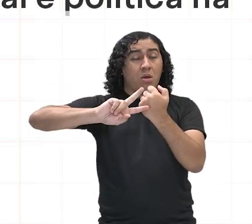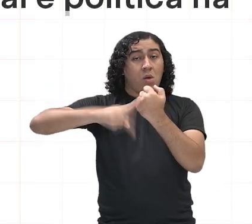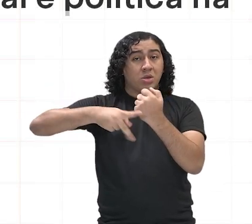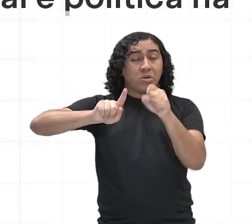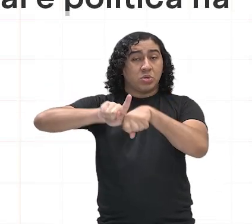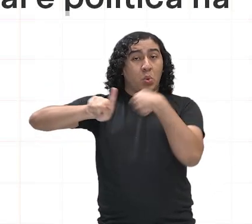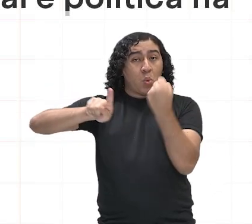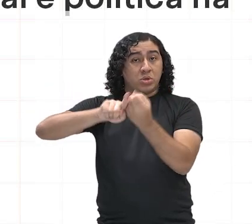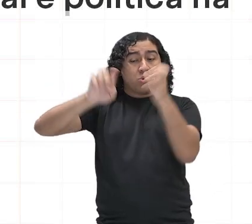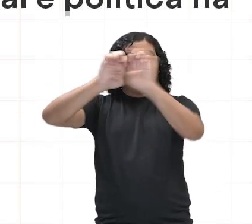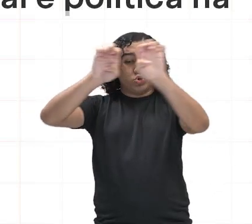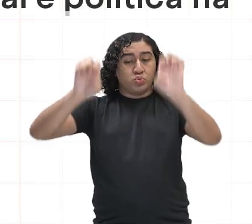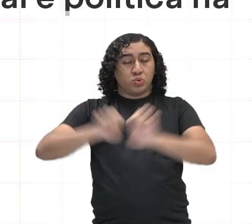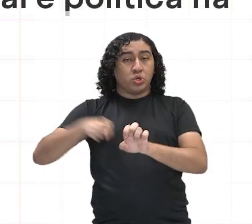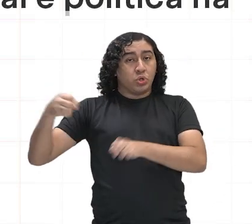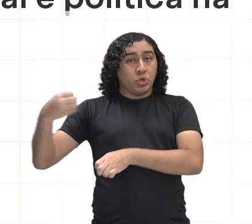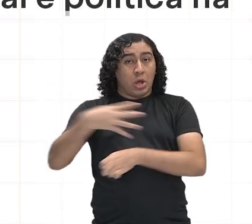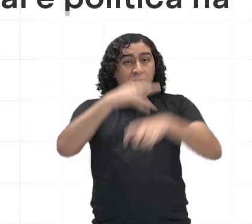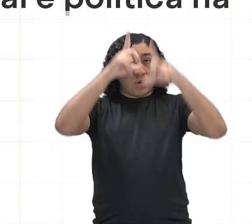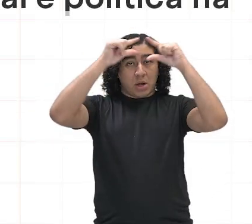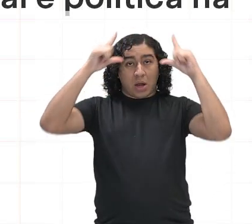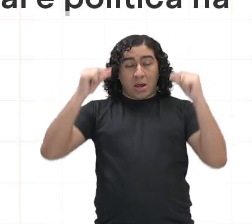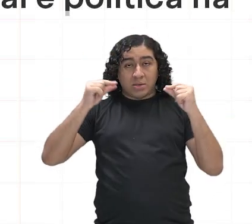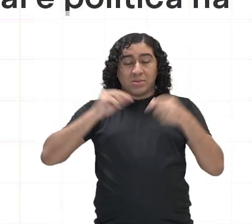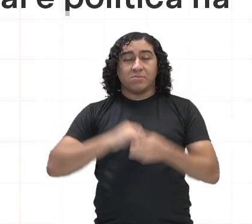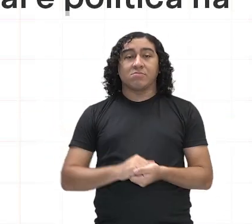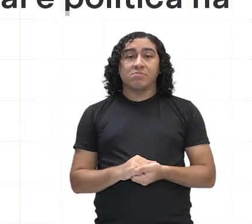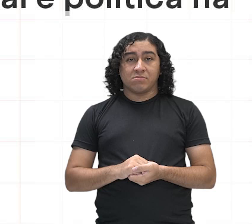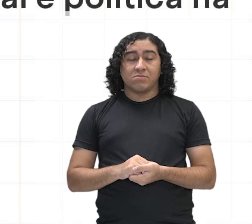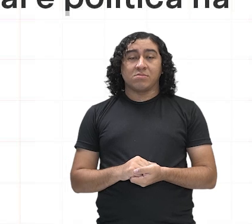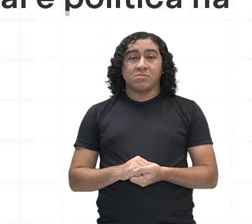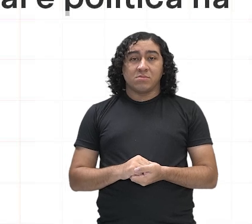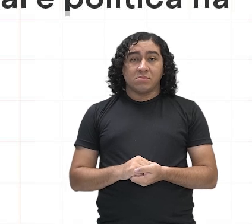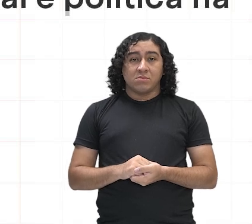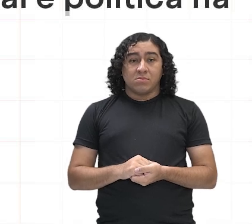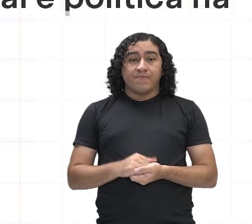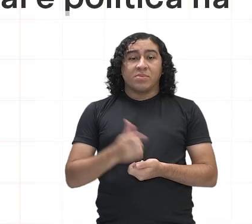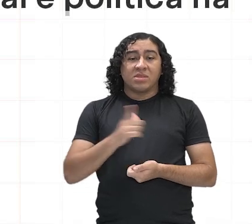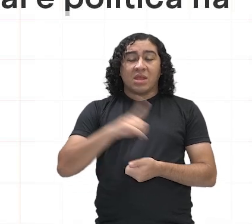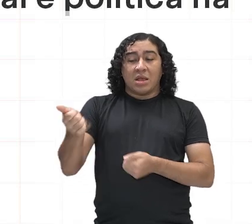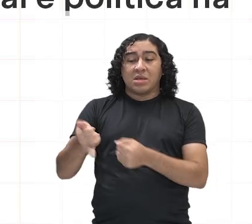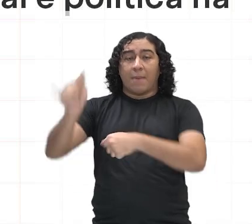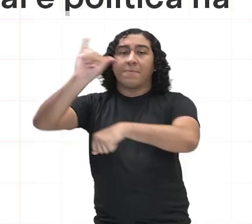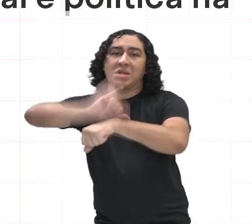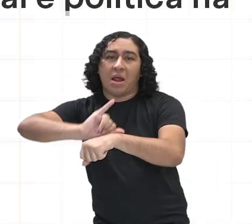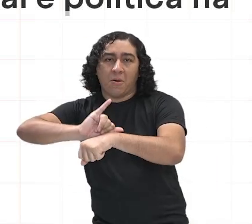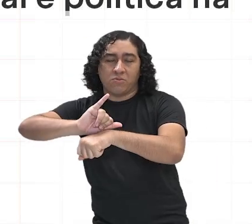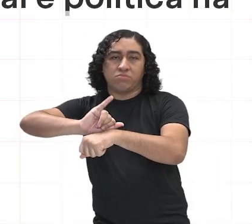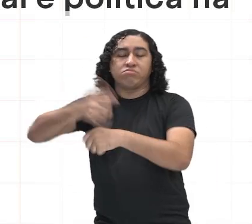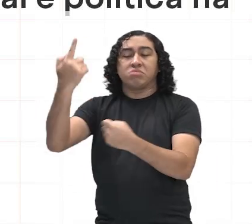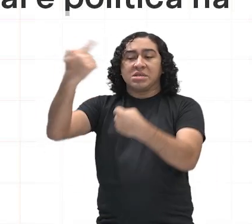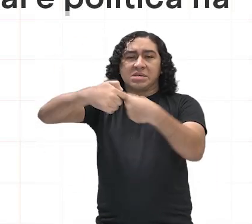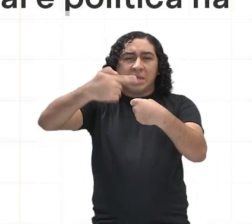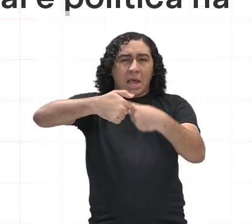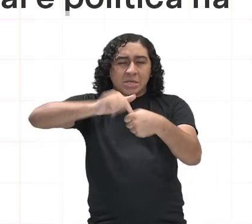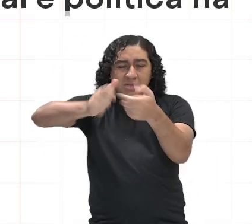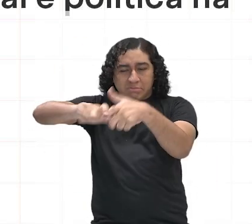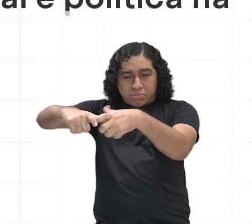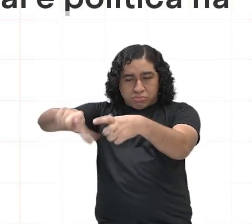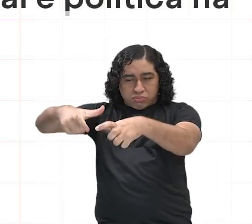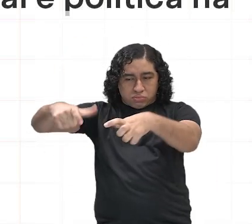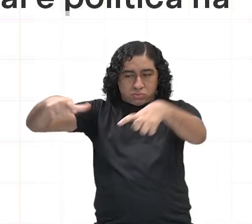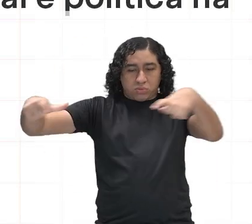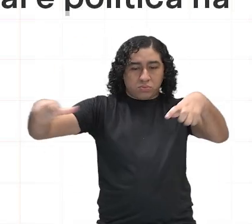na Grécia Antiga, a cidade-estado ou polis. Duas cidades-estados